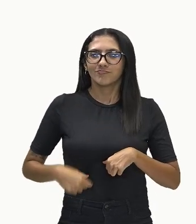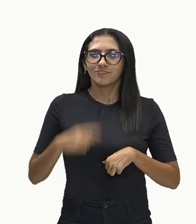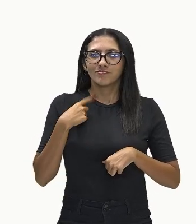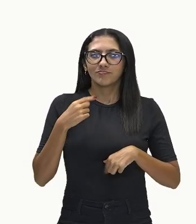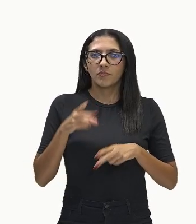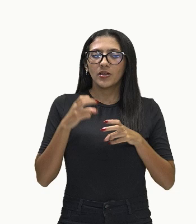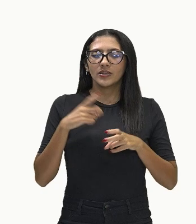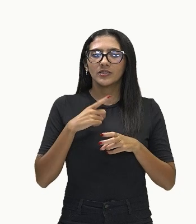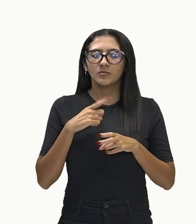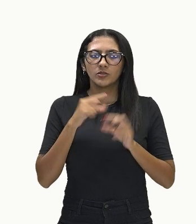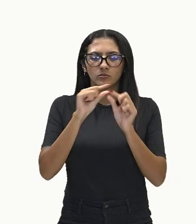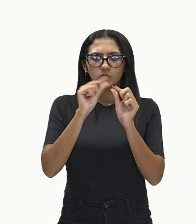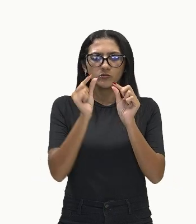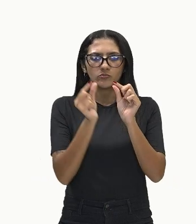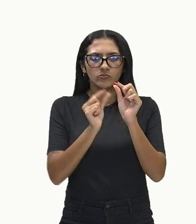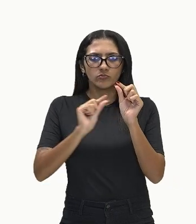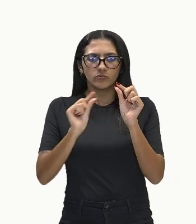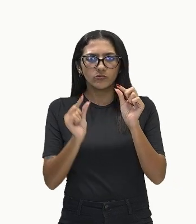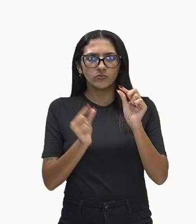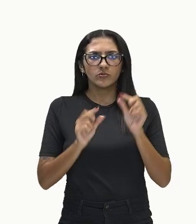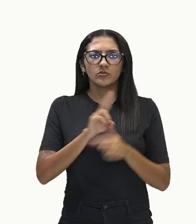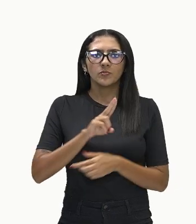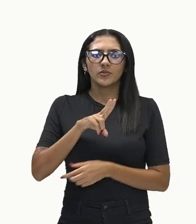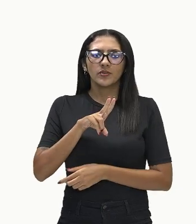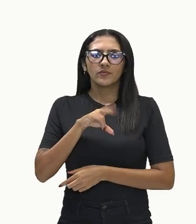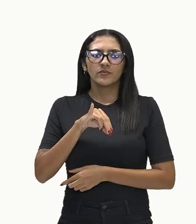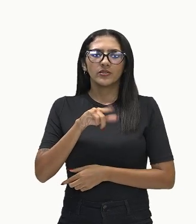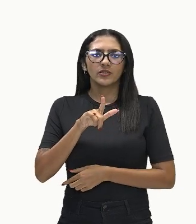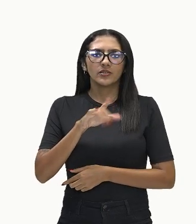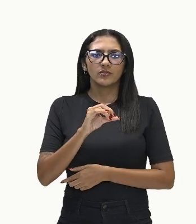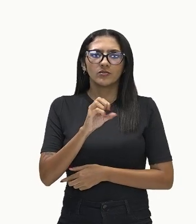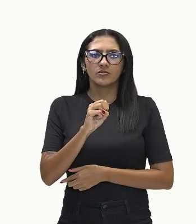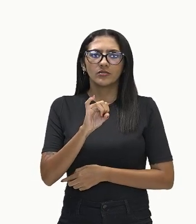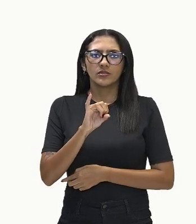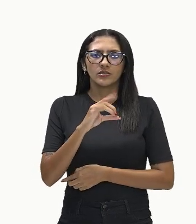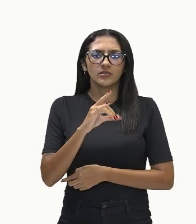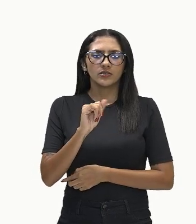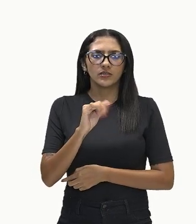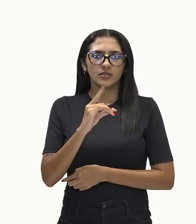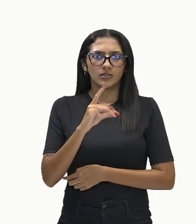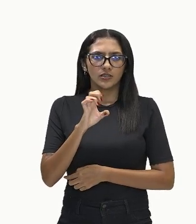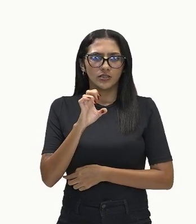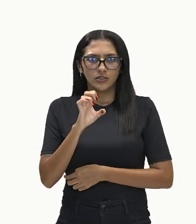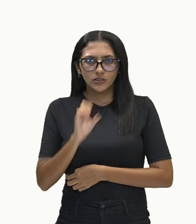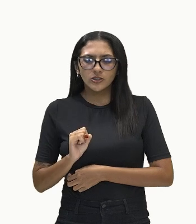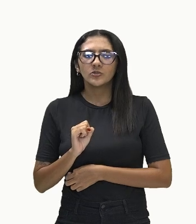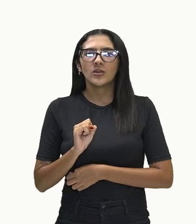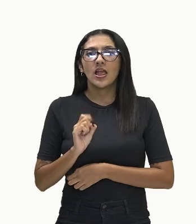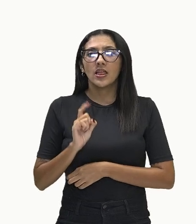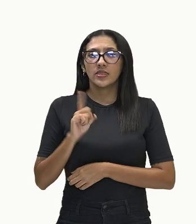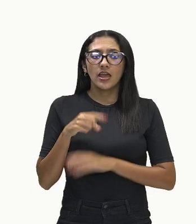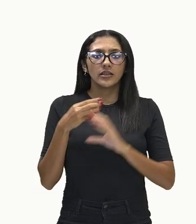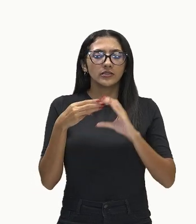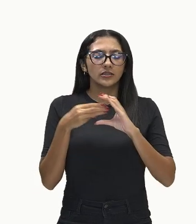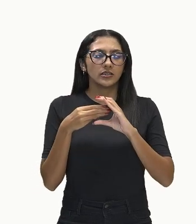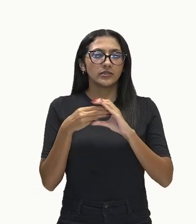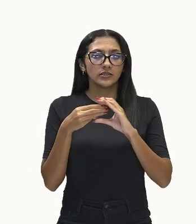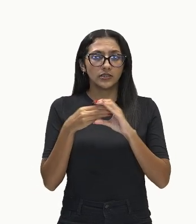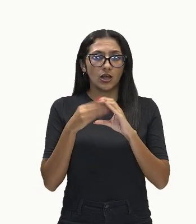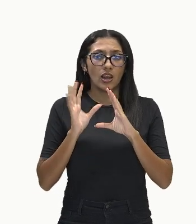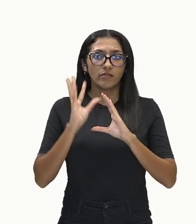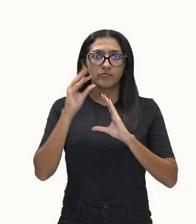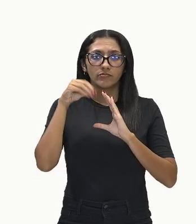de dobras chamadas de vilosidades. Nas células das vilosidades,